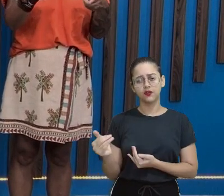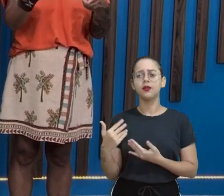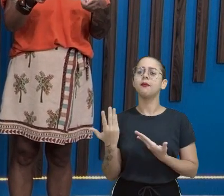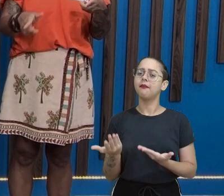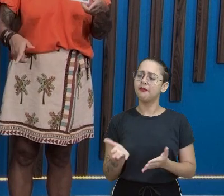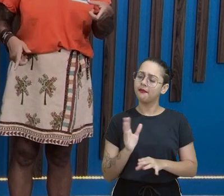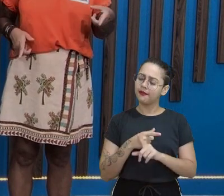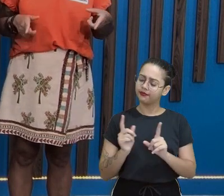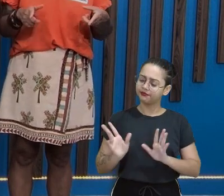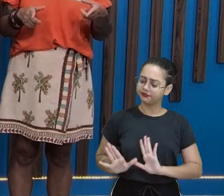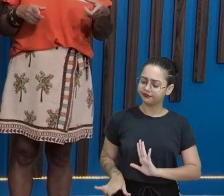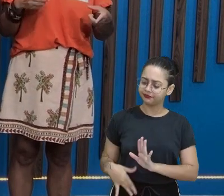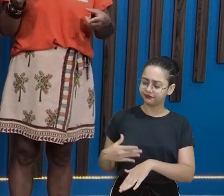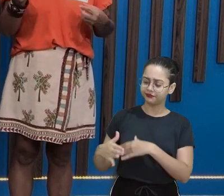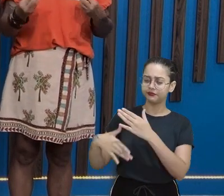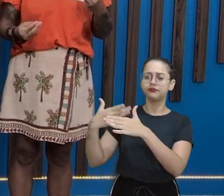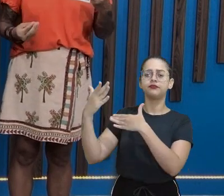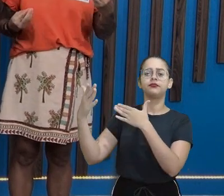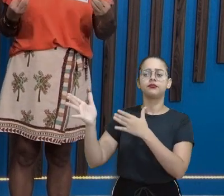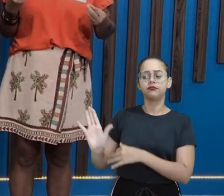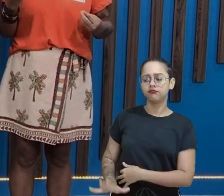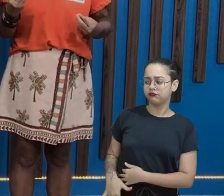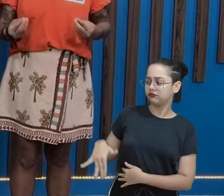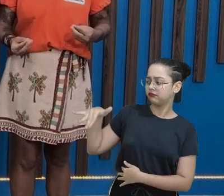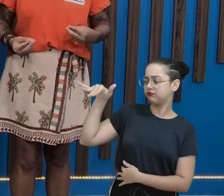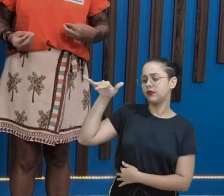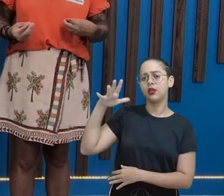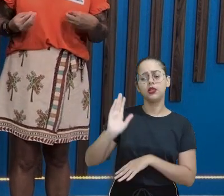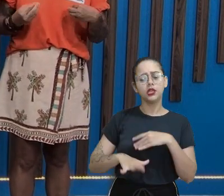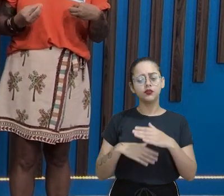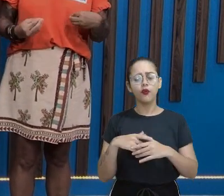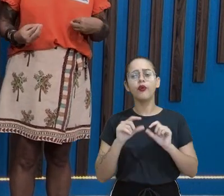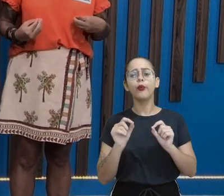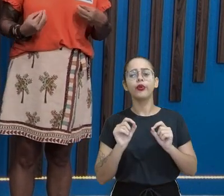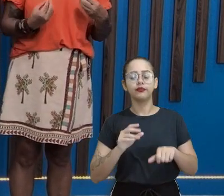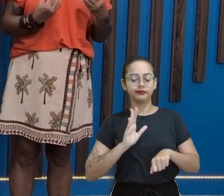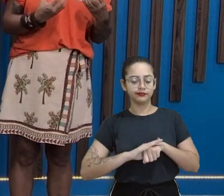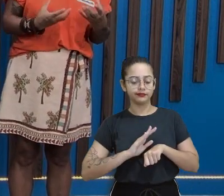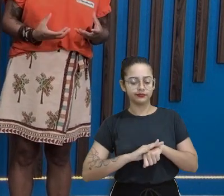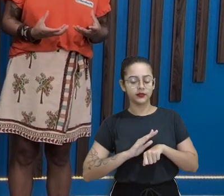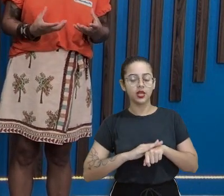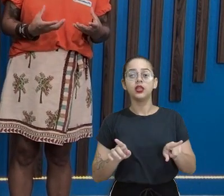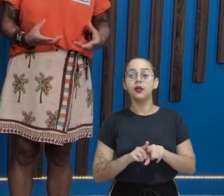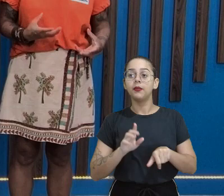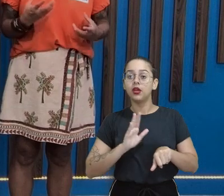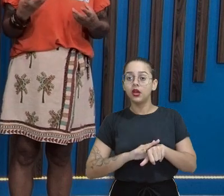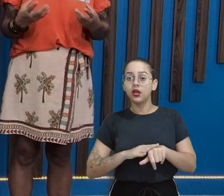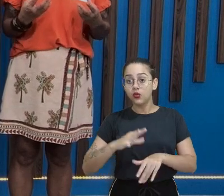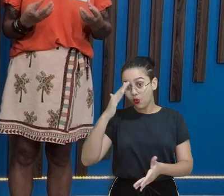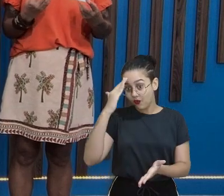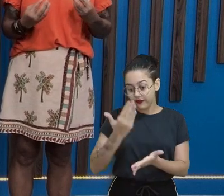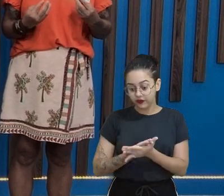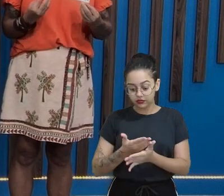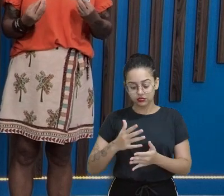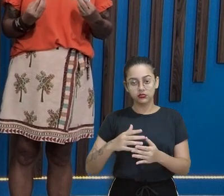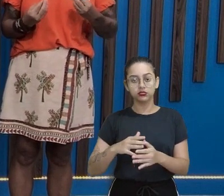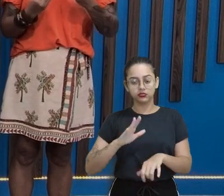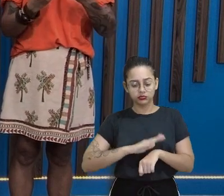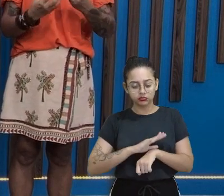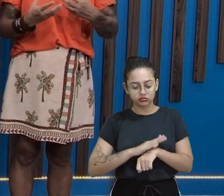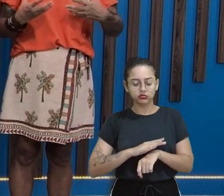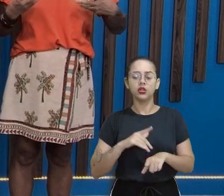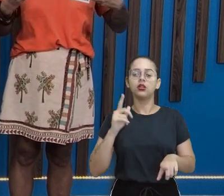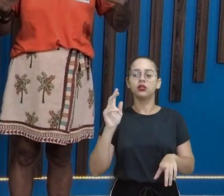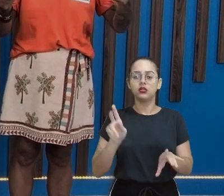estão crescendo, possa desenvolver essa autonomia, você possa desenvolver essa autoconfiança. E lembrando sobretudo disso,